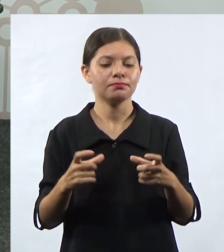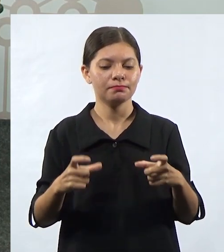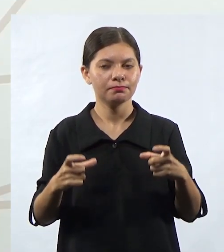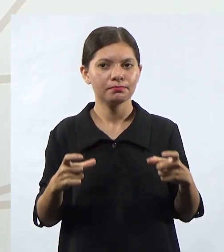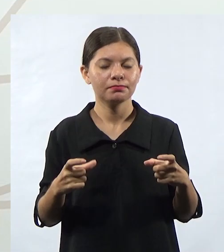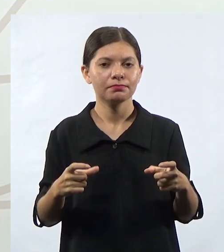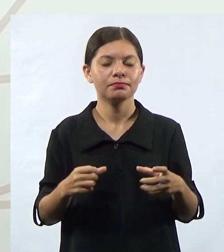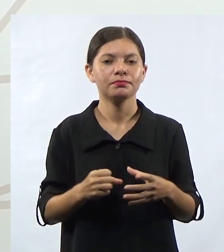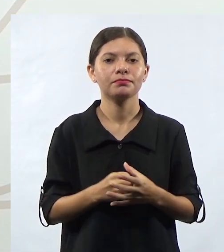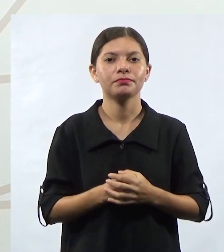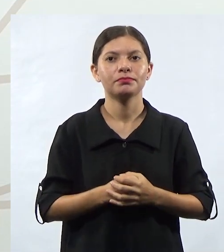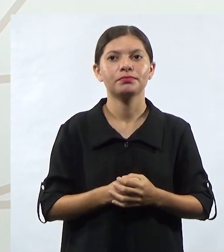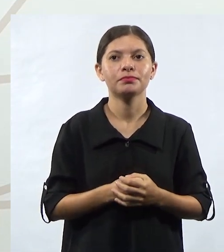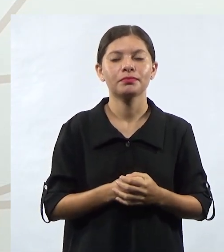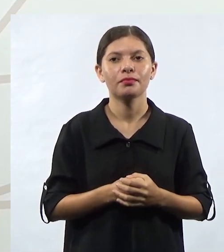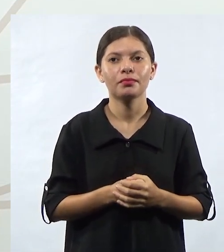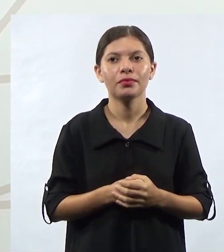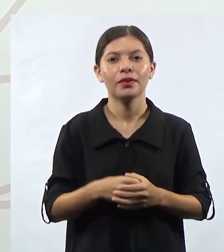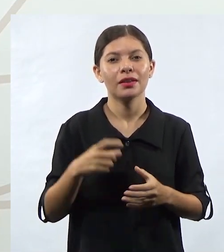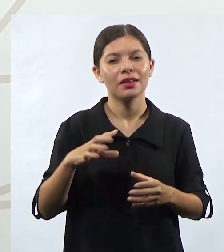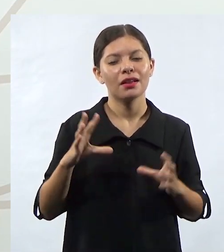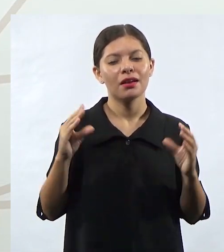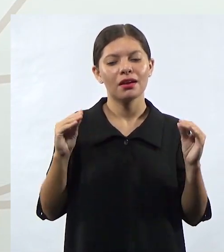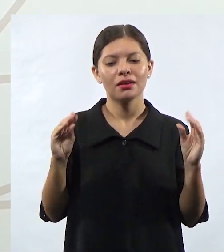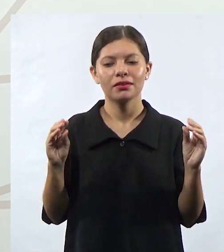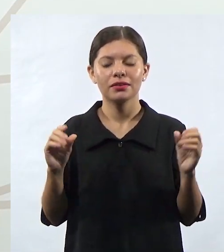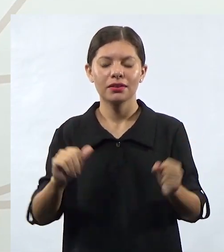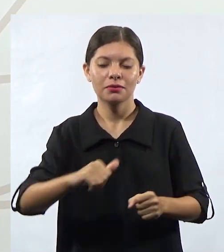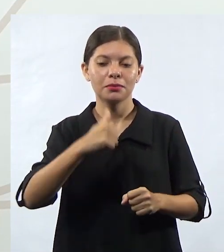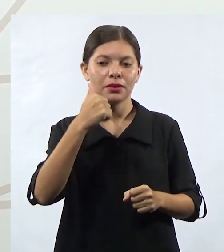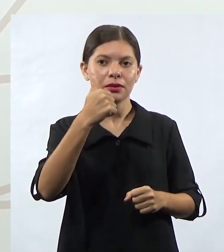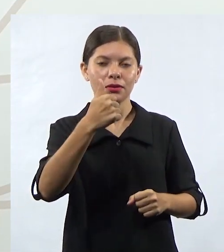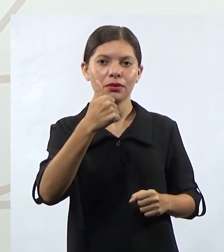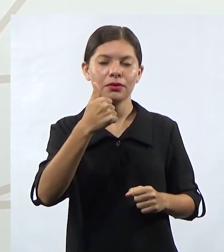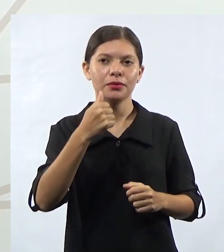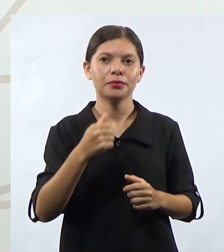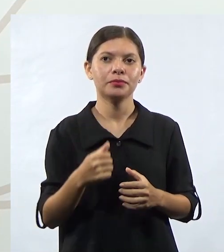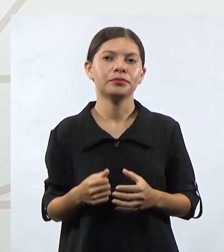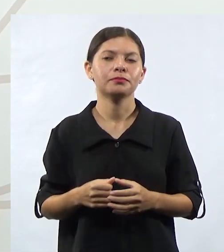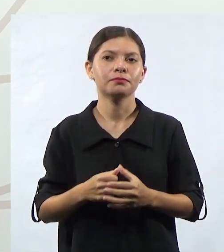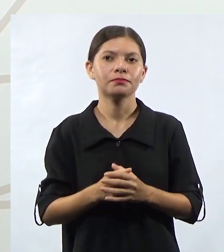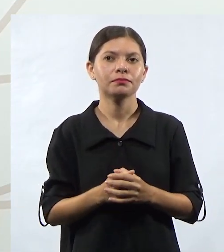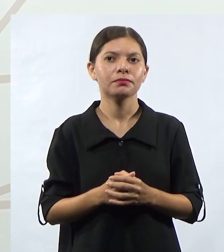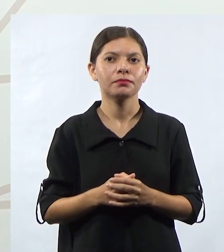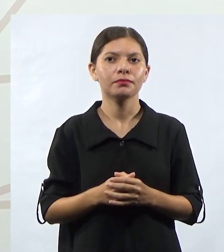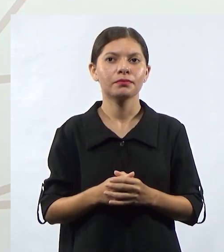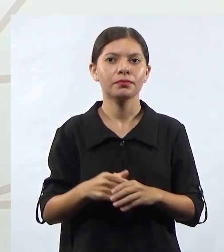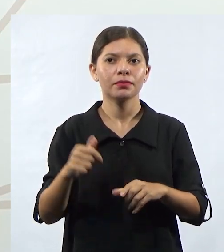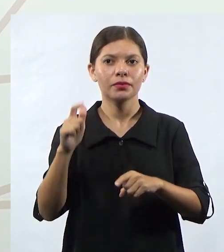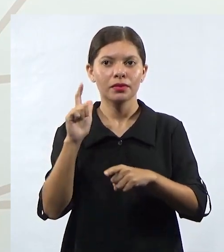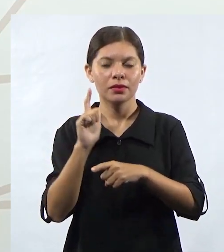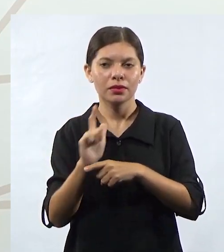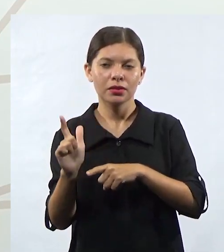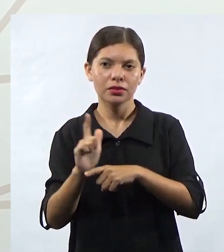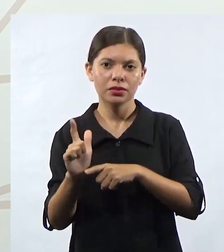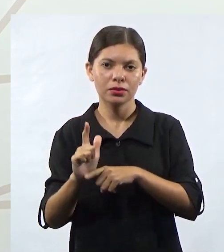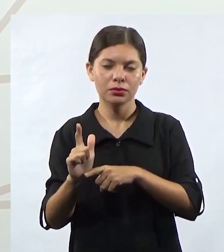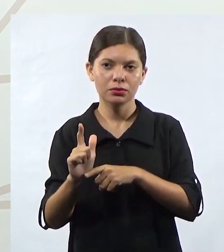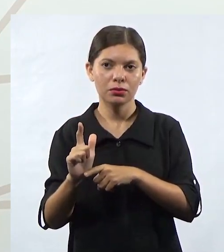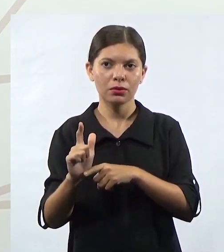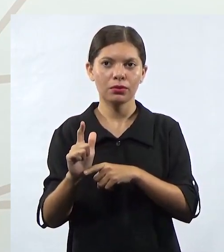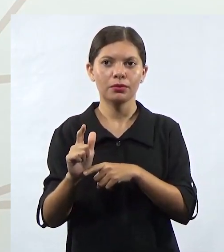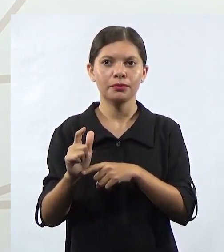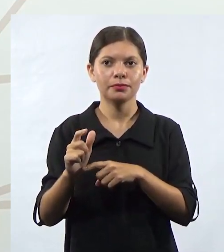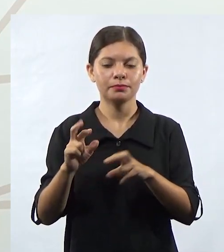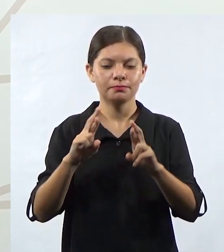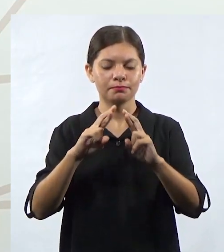melhor habituado, aquilo que também te deixa mais confortável enquanto, vou chamar de gestor, né? Gestor dessa